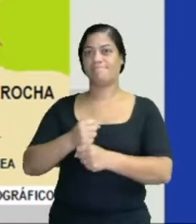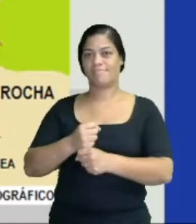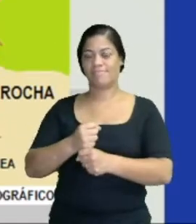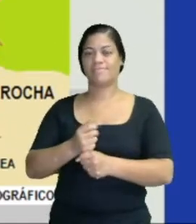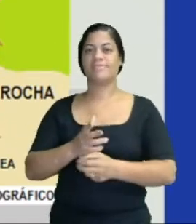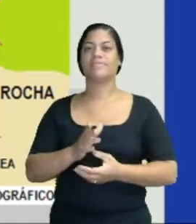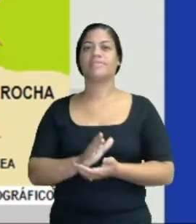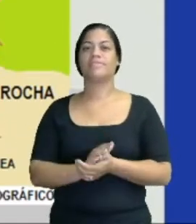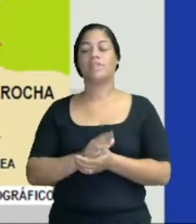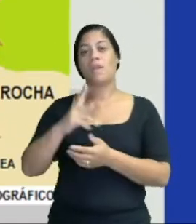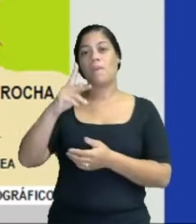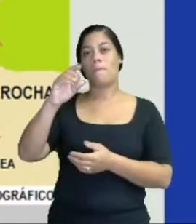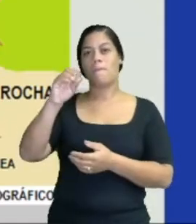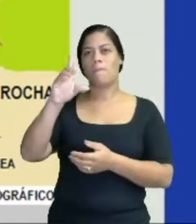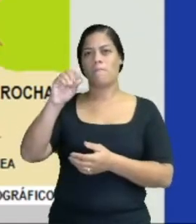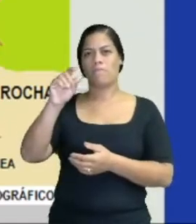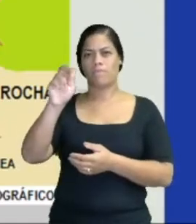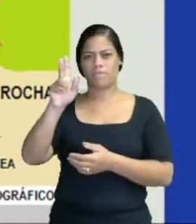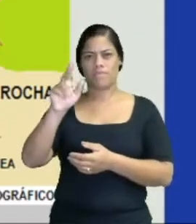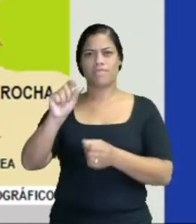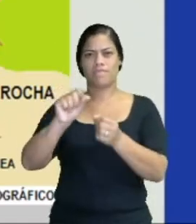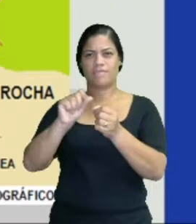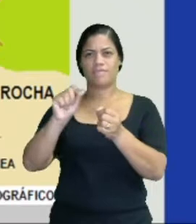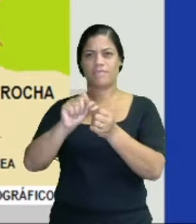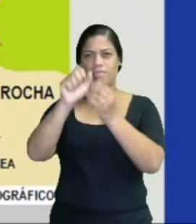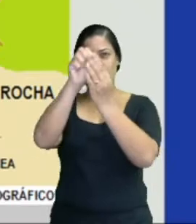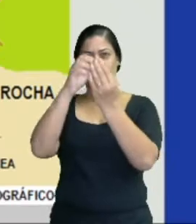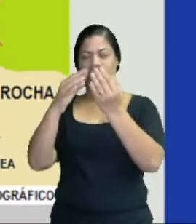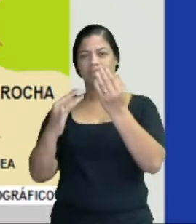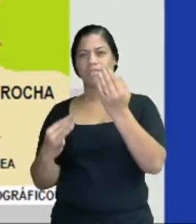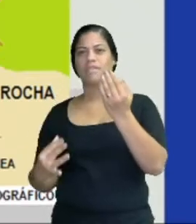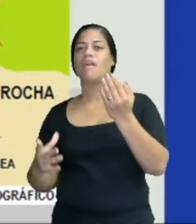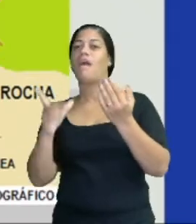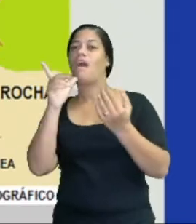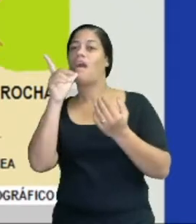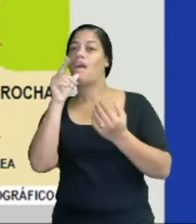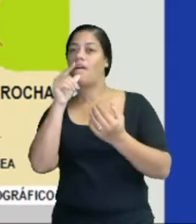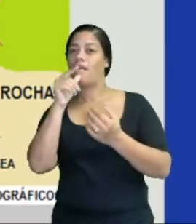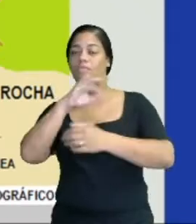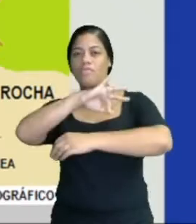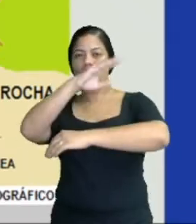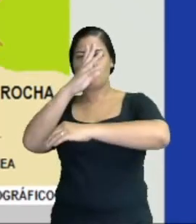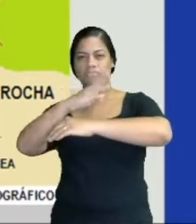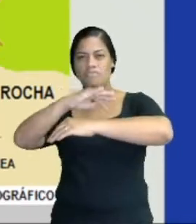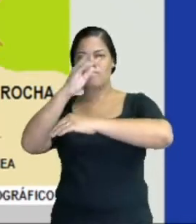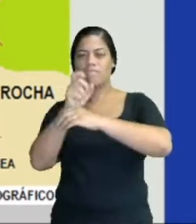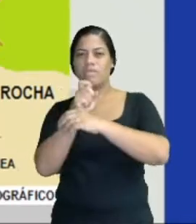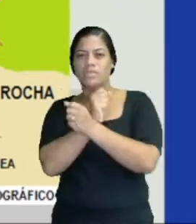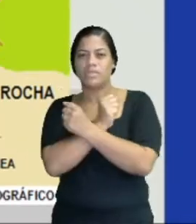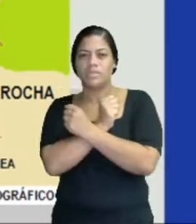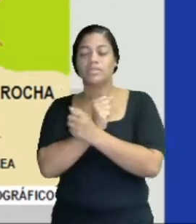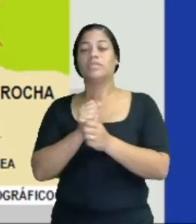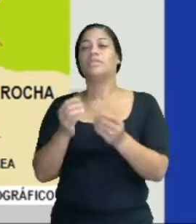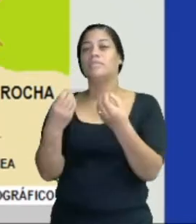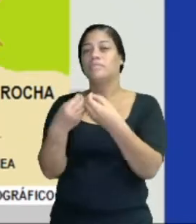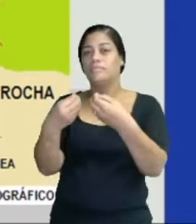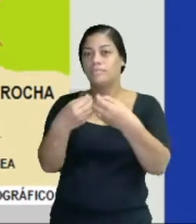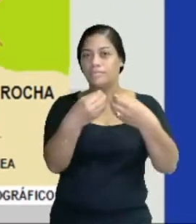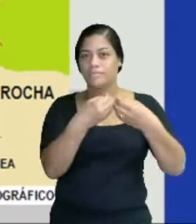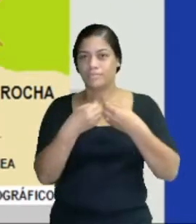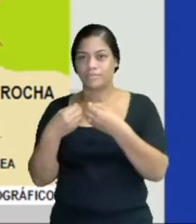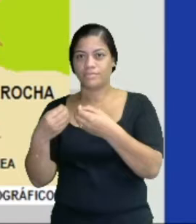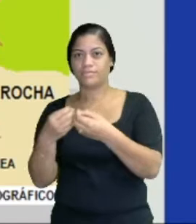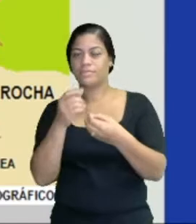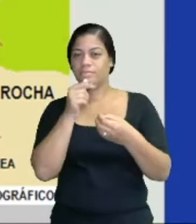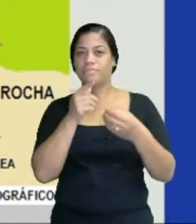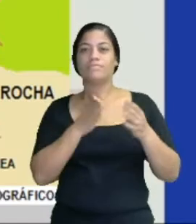polares e essas calotas polares vão gerar água. Essa água vai escoar, que vai ser passada para os rios mais próximos.